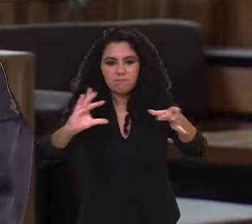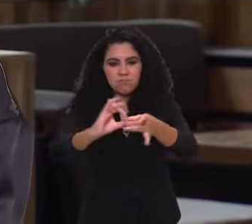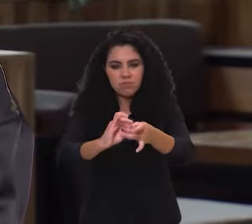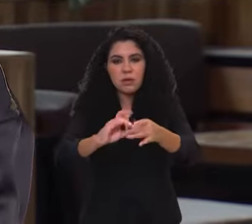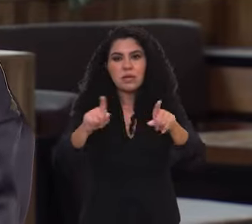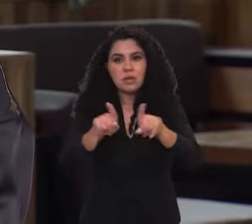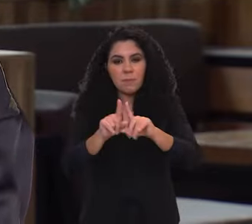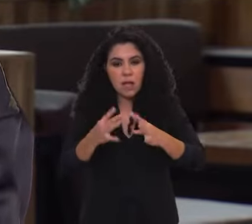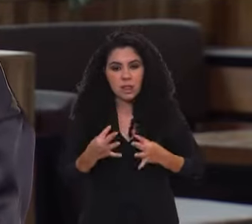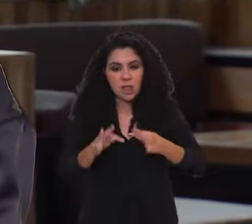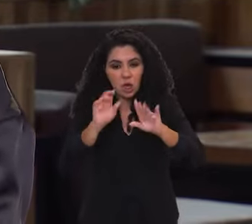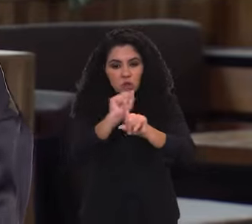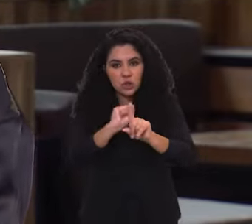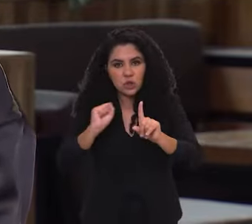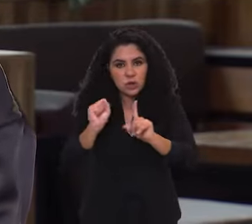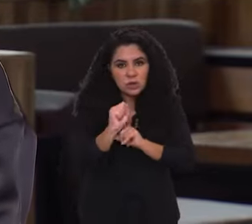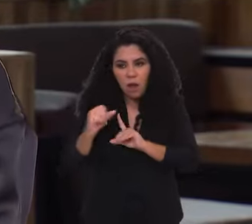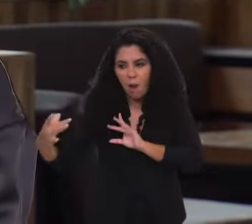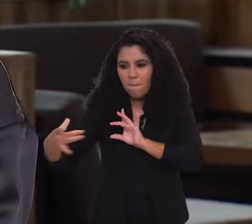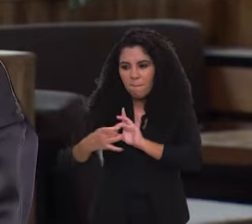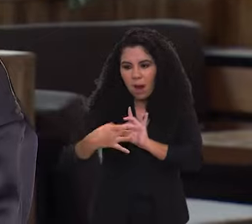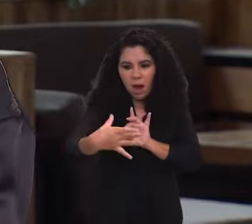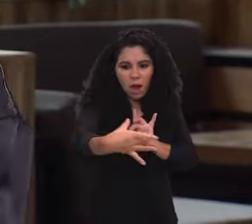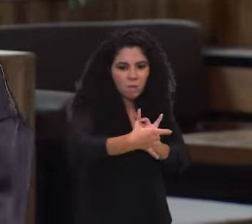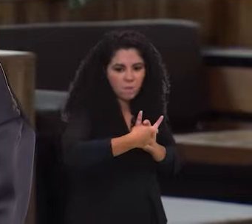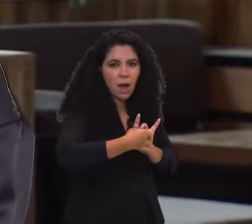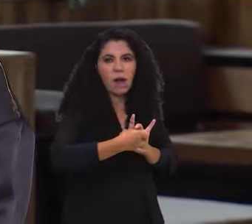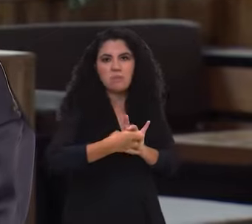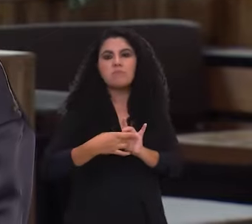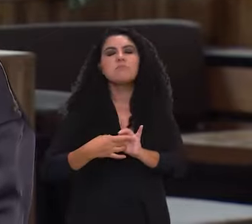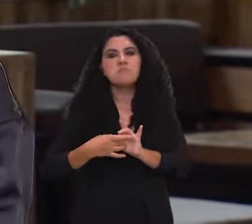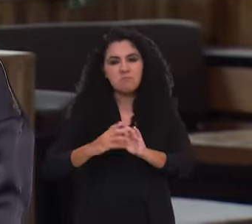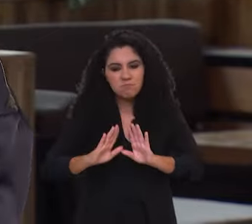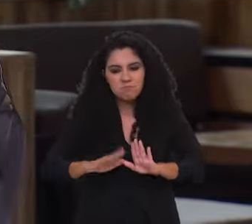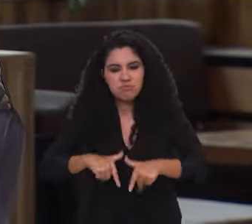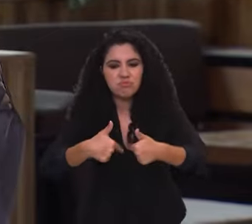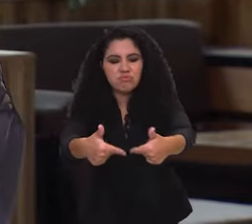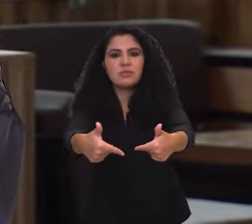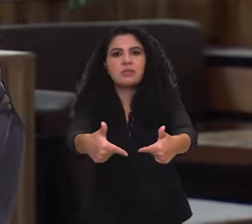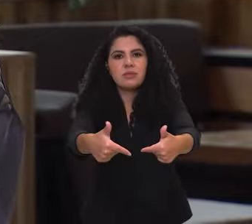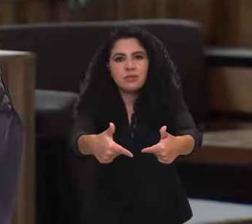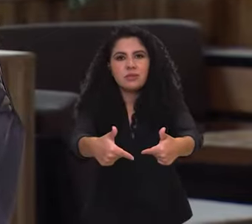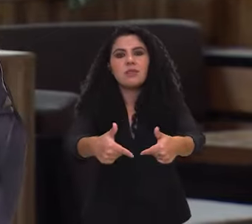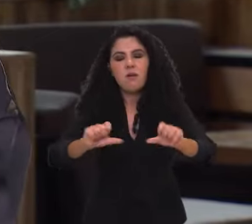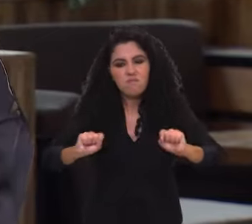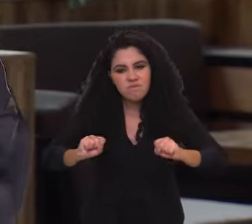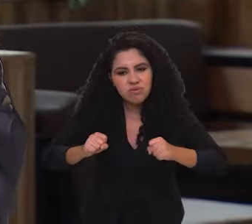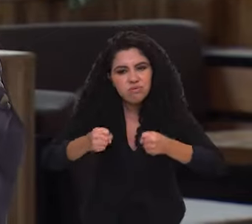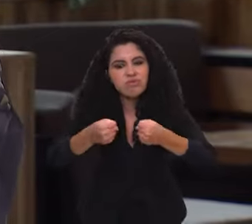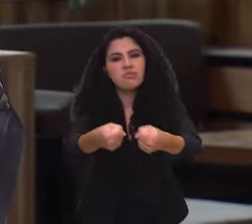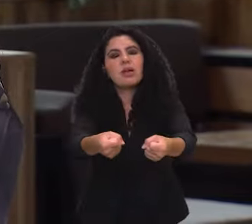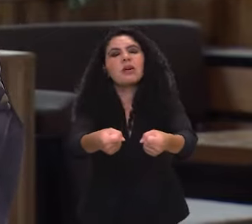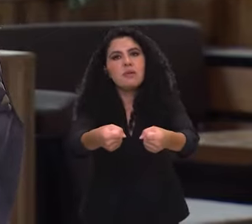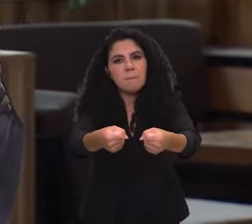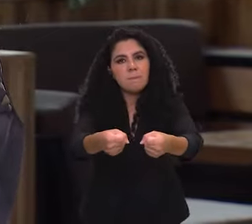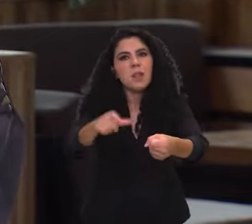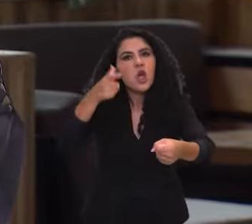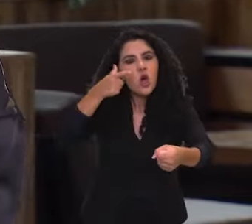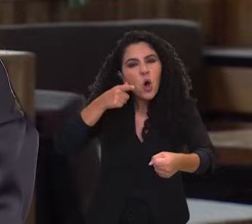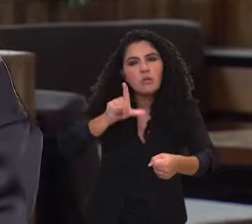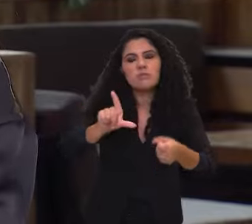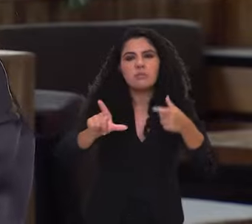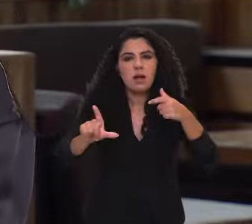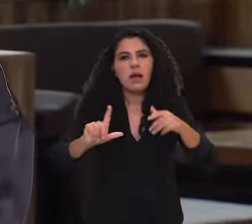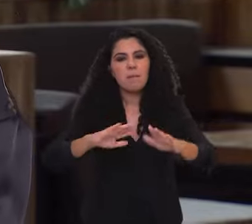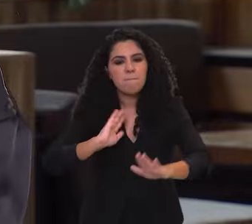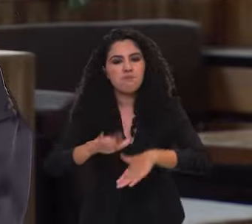tecnologias sociais que são geradas e disseminadas no território e nos produtores, essa junção de forças, essa junção de